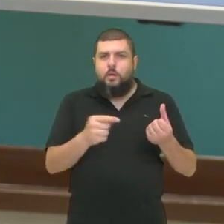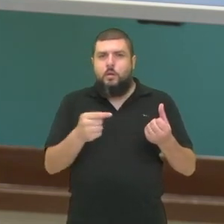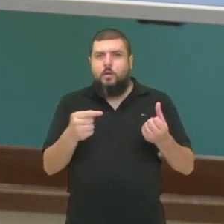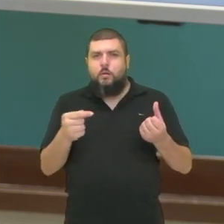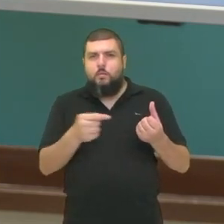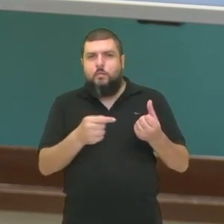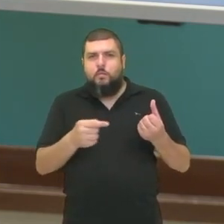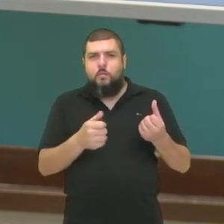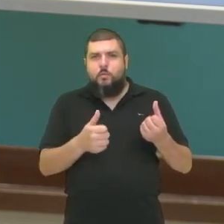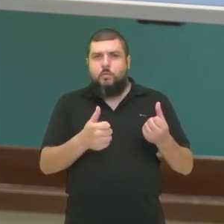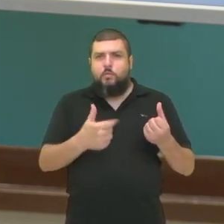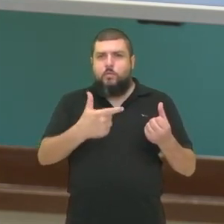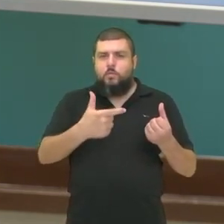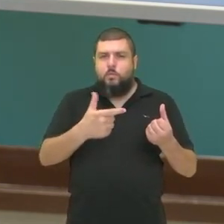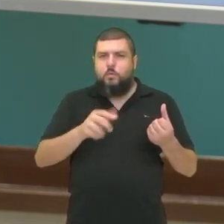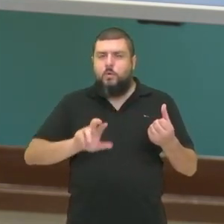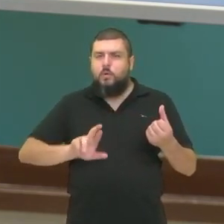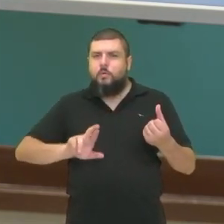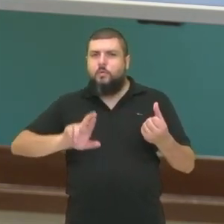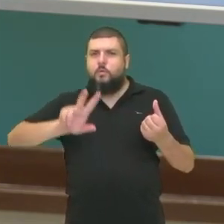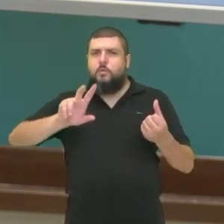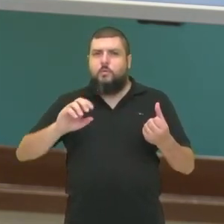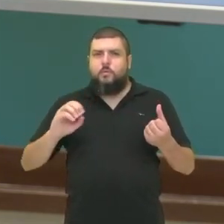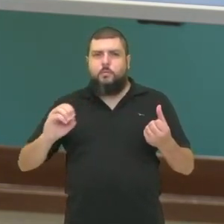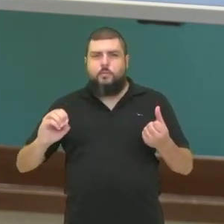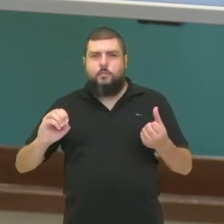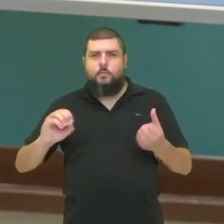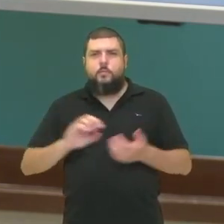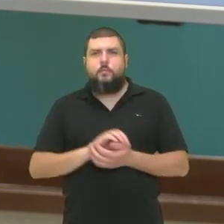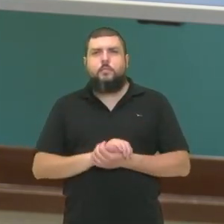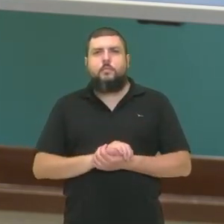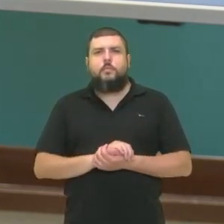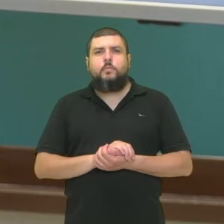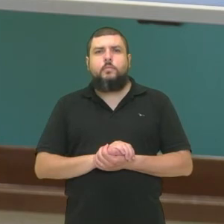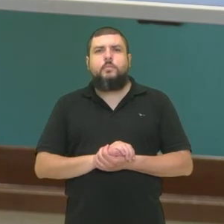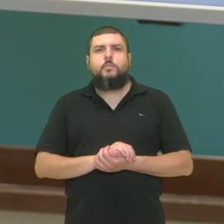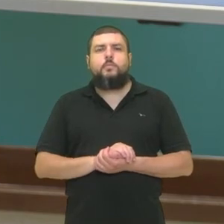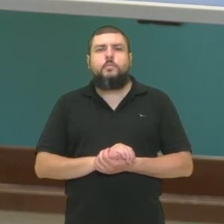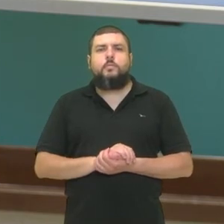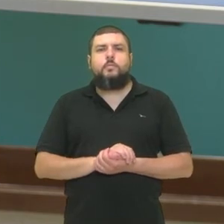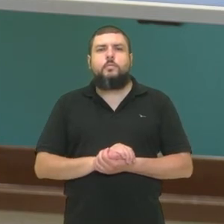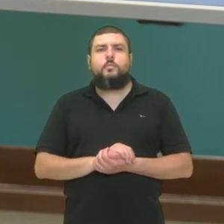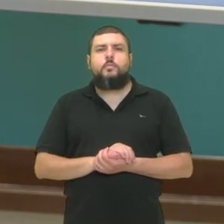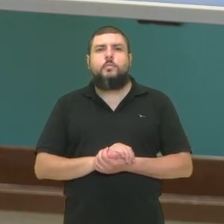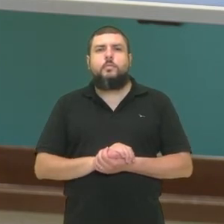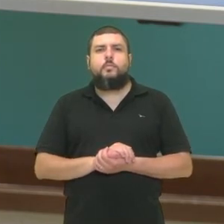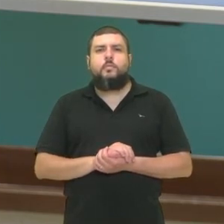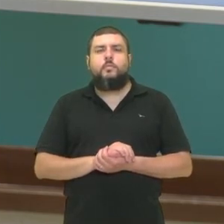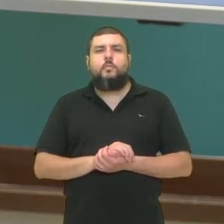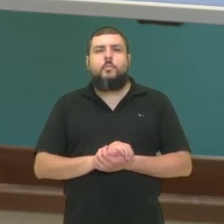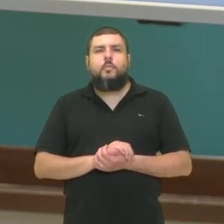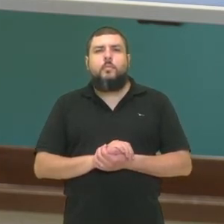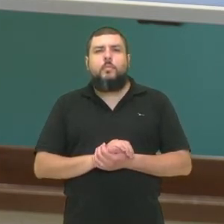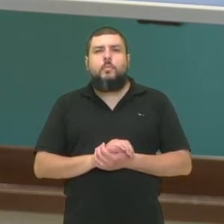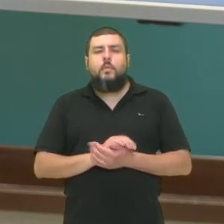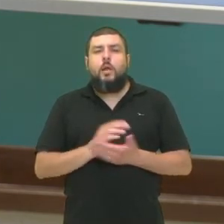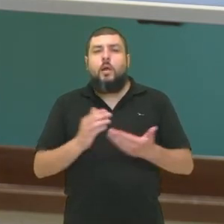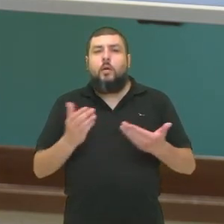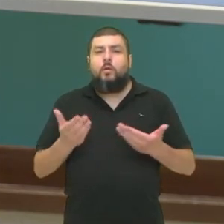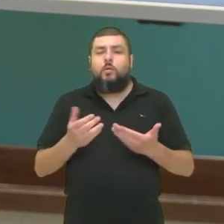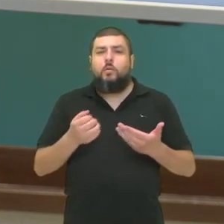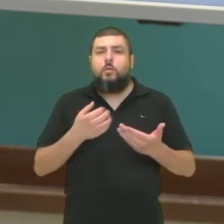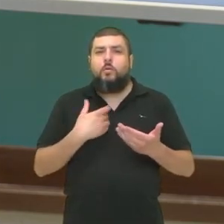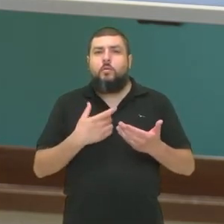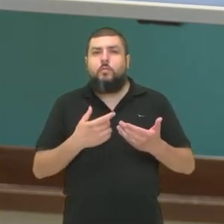ser diferente de zero. Portanto, deu aqui uma desigualdade. Agora, nós isolamos o valor de K,